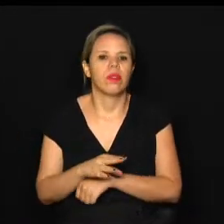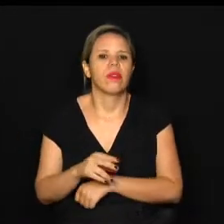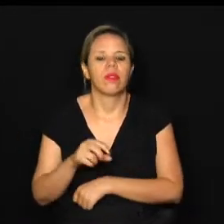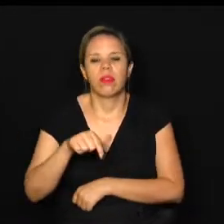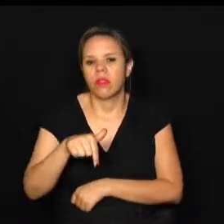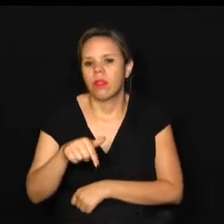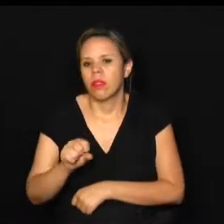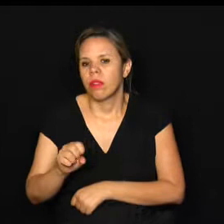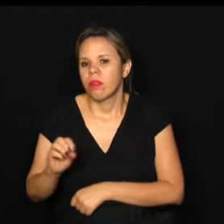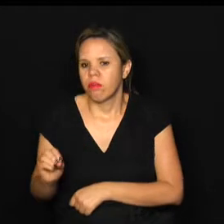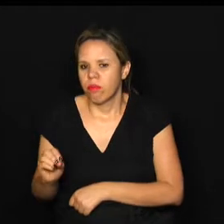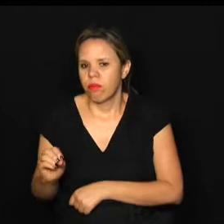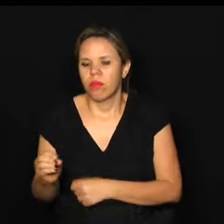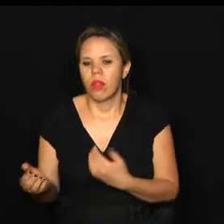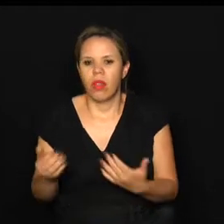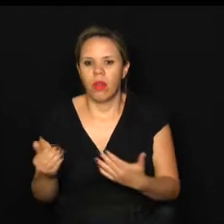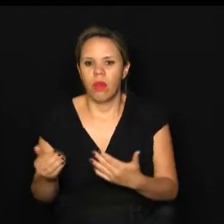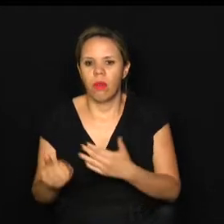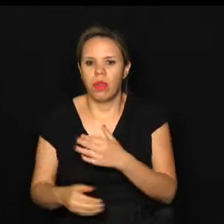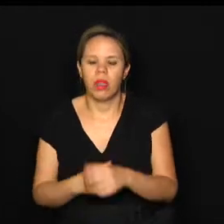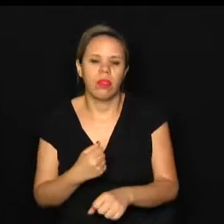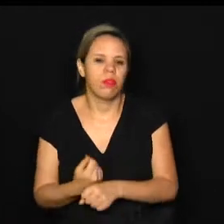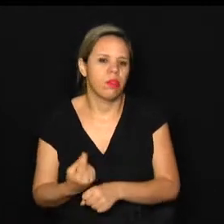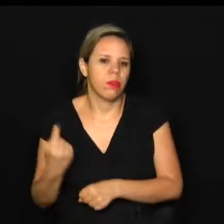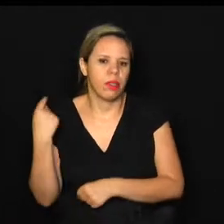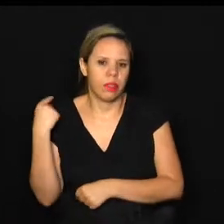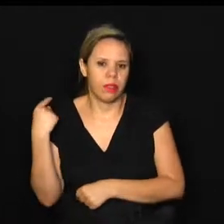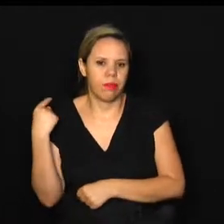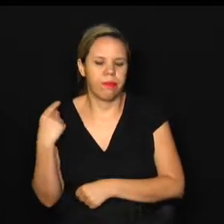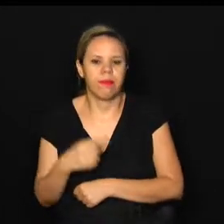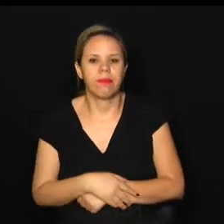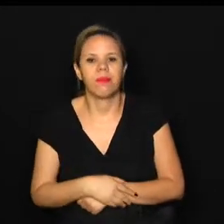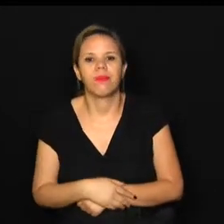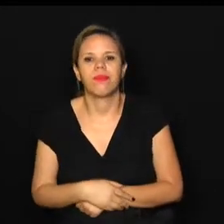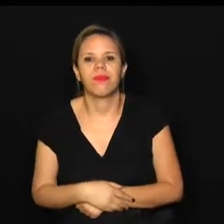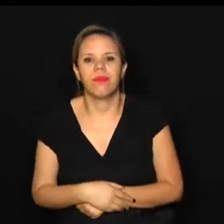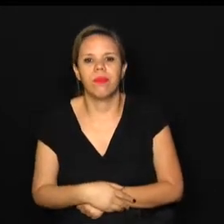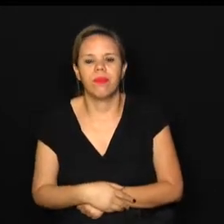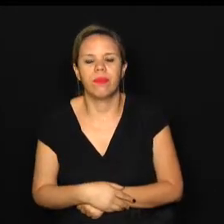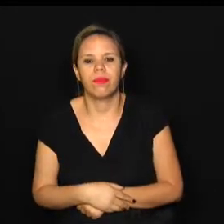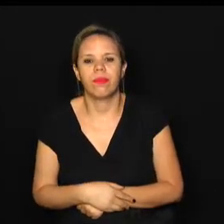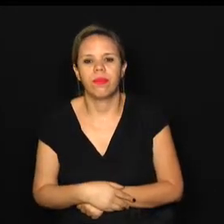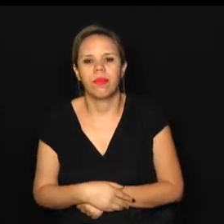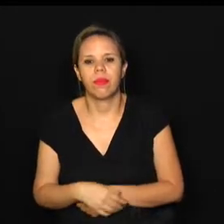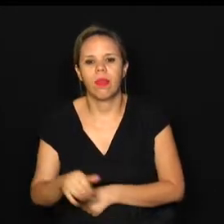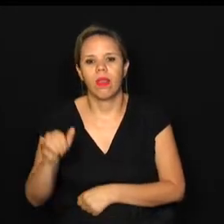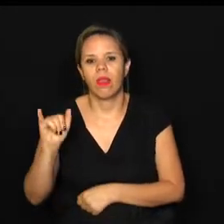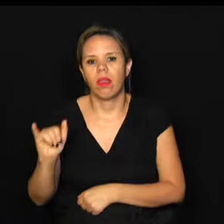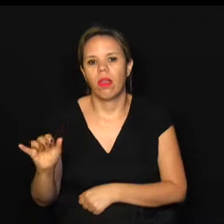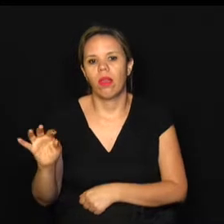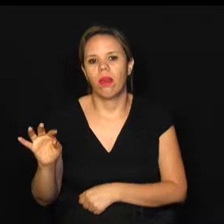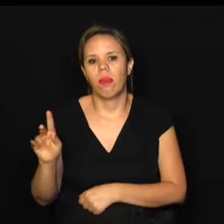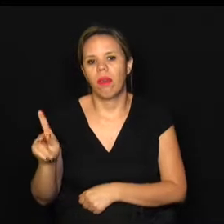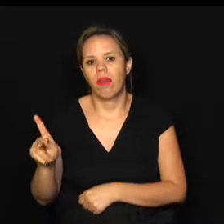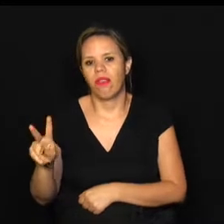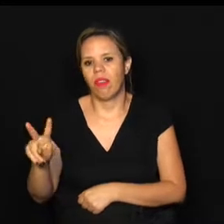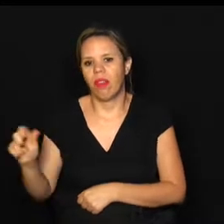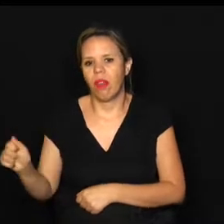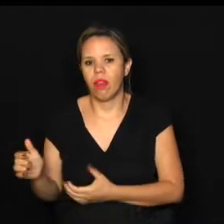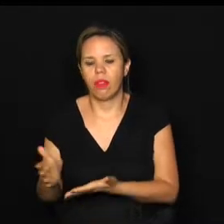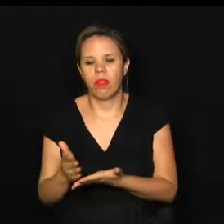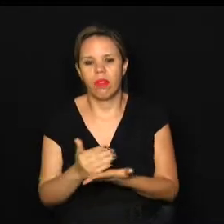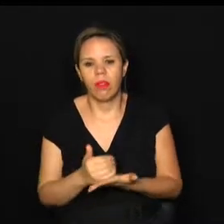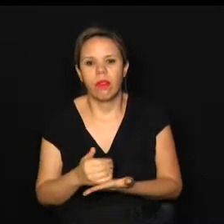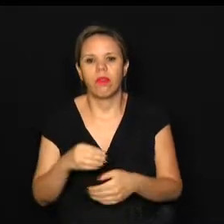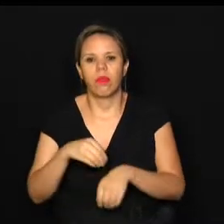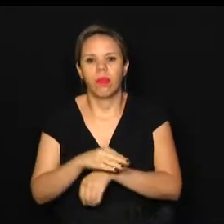contra 507 milhões e 600 em 2019. O IPVA teve um repasse de 215 milhões e